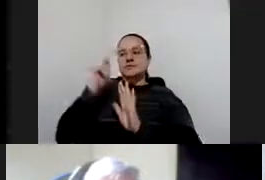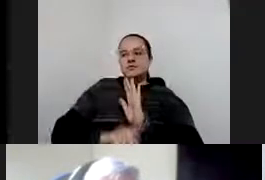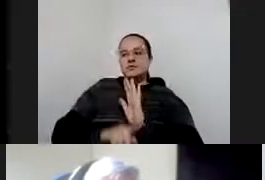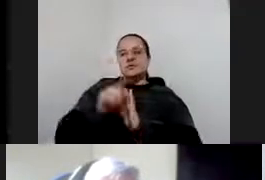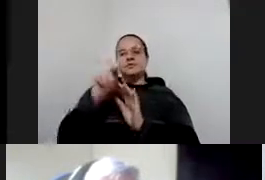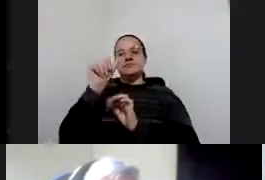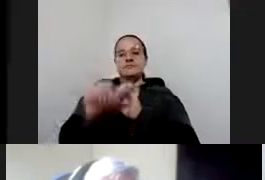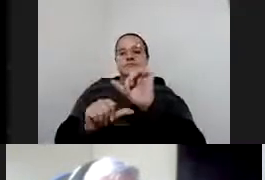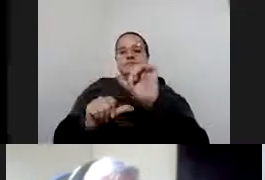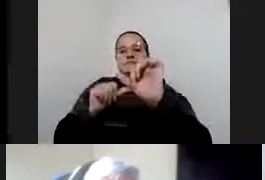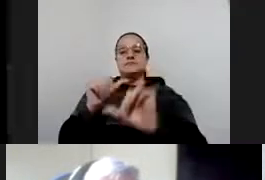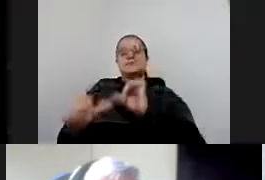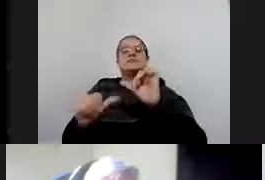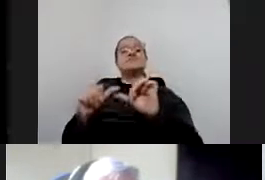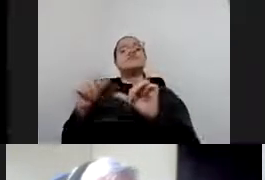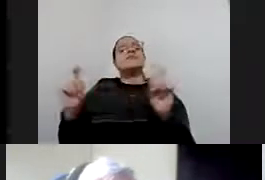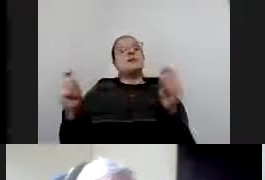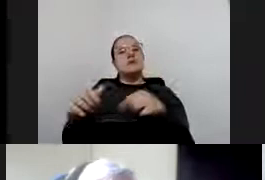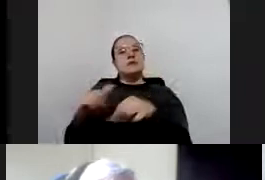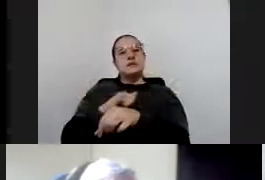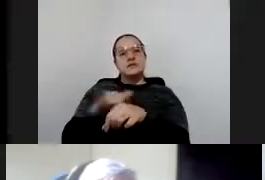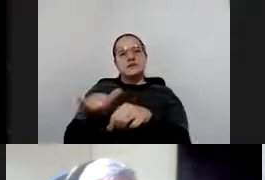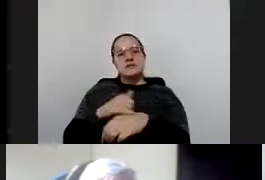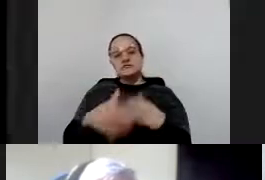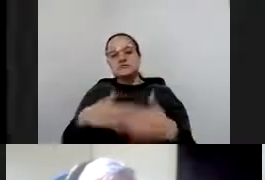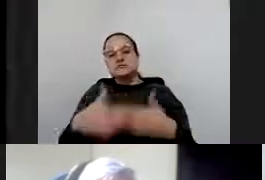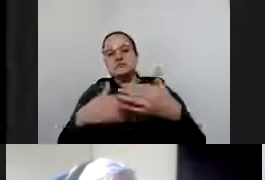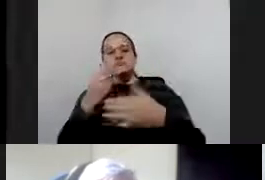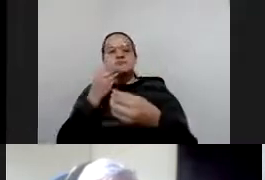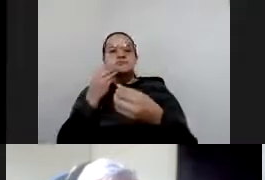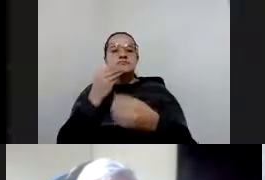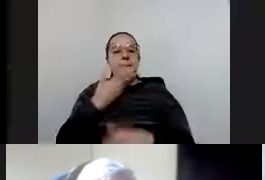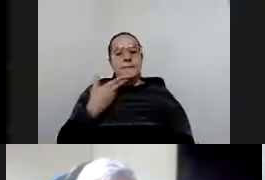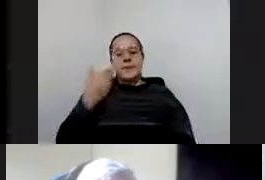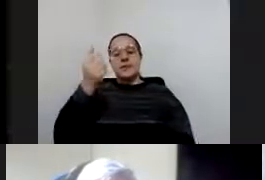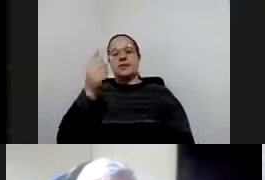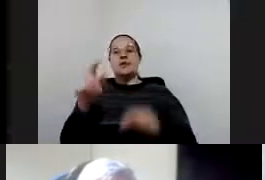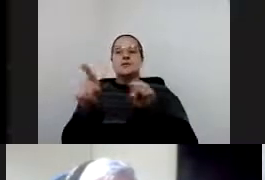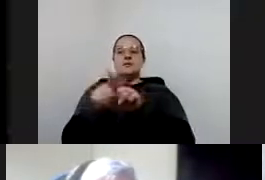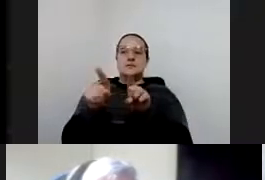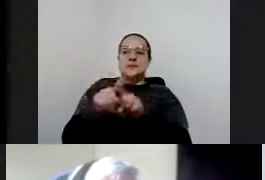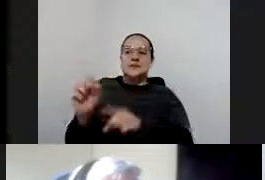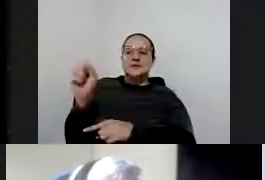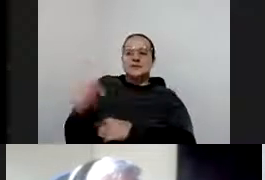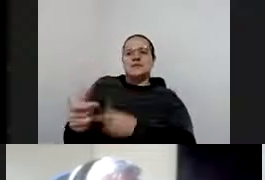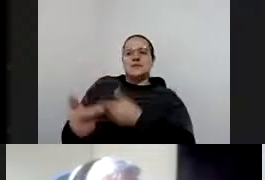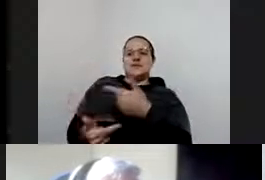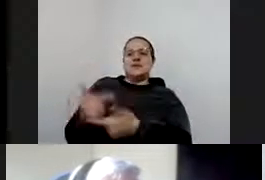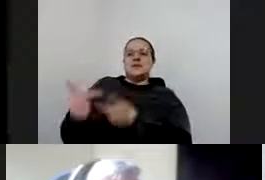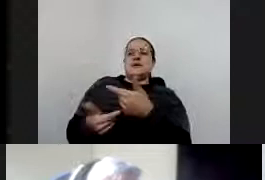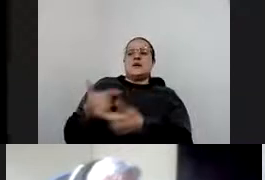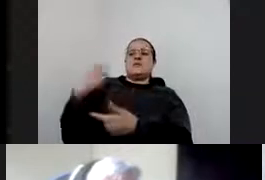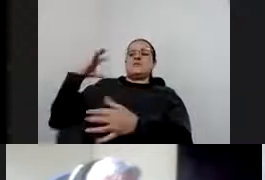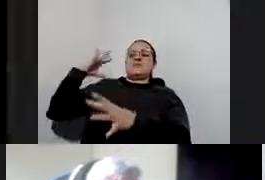Nós vamos avançar, sim, na estratégia da busca da acessibilidade, vamos continuar, sim, com um trabalho histórico que o MPT